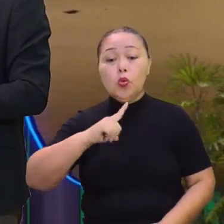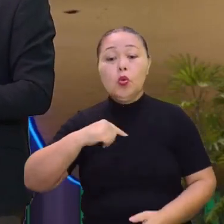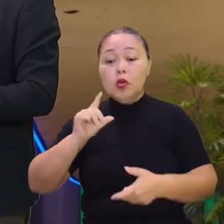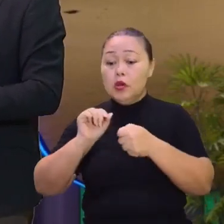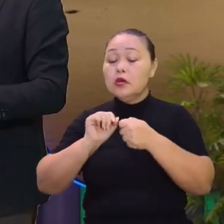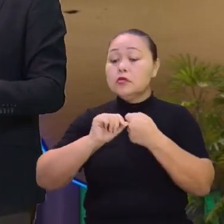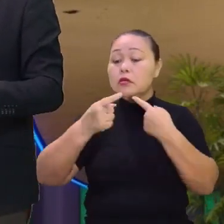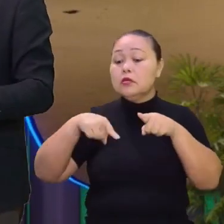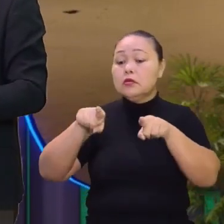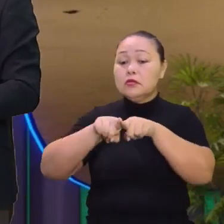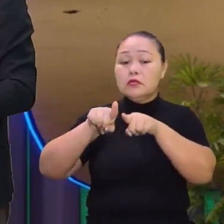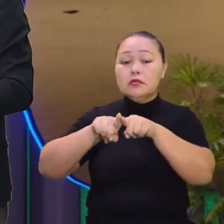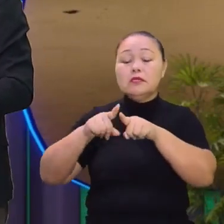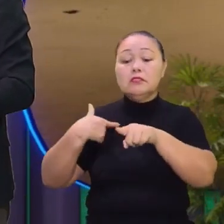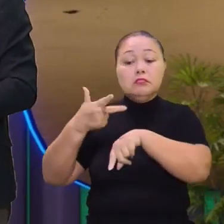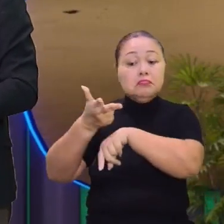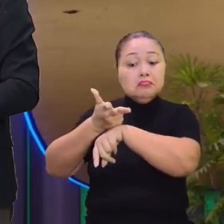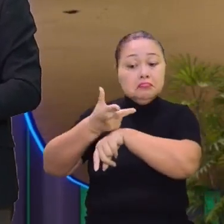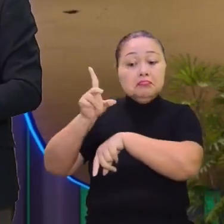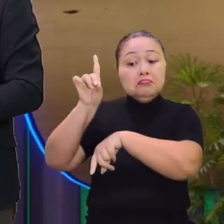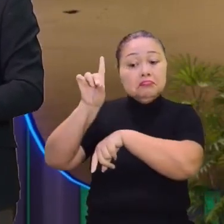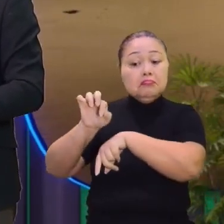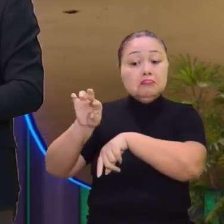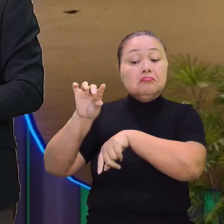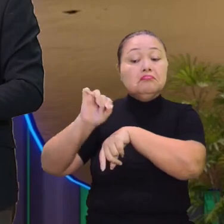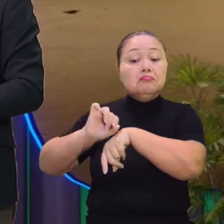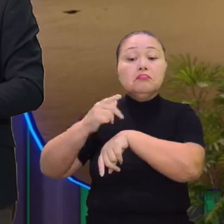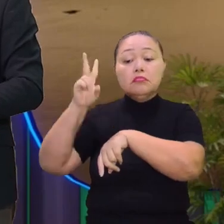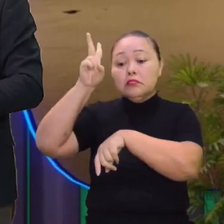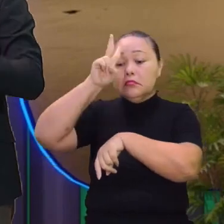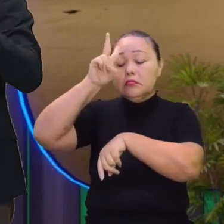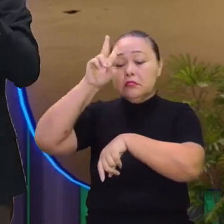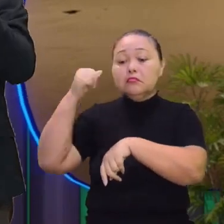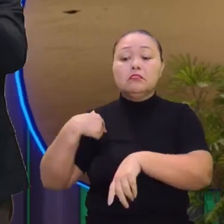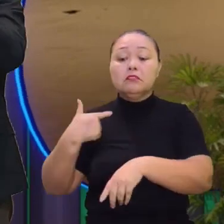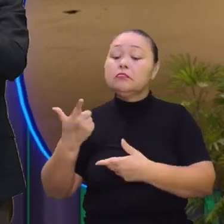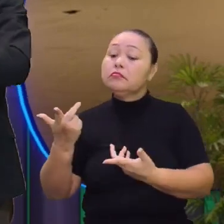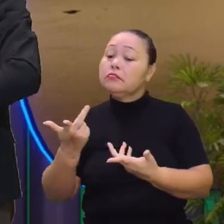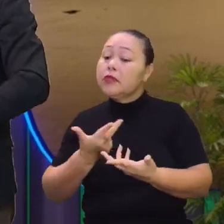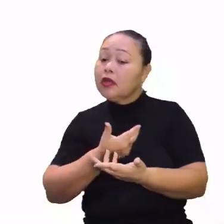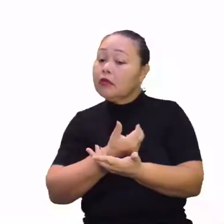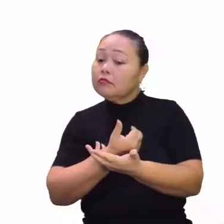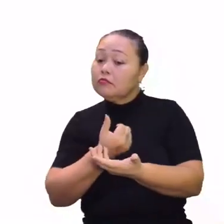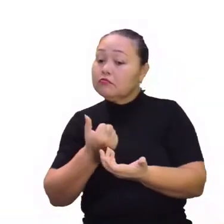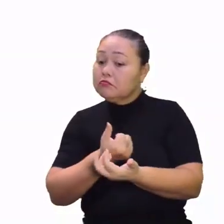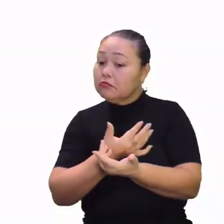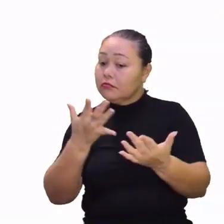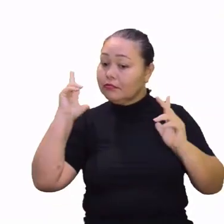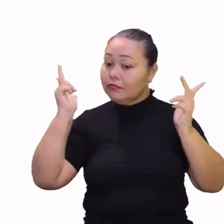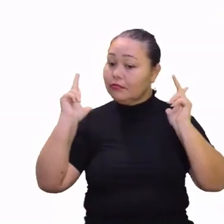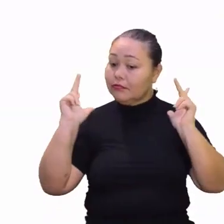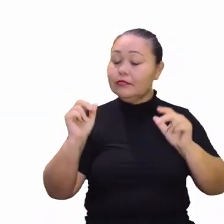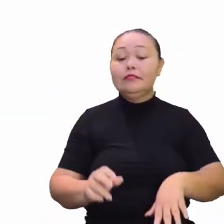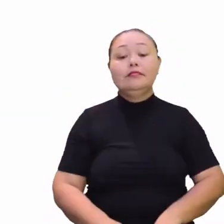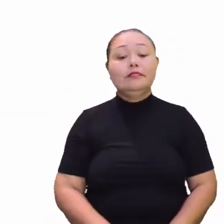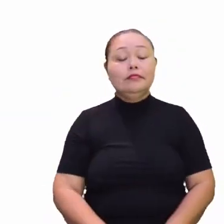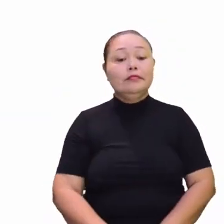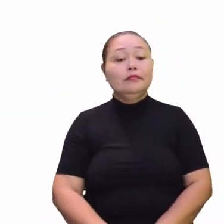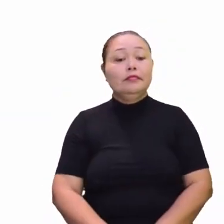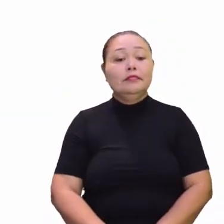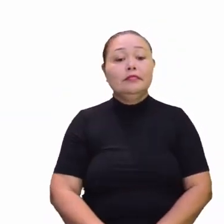Steven Spielberg, pô, deveria ser uma história incrível. Exatamente. Muitas aventuras. Vamos lá no quadro.